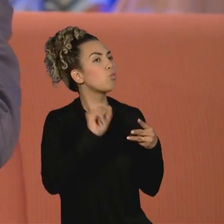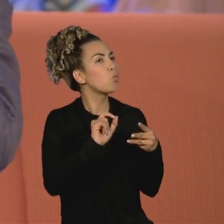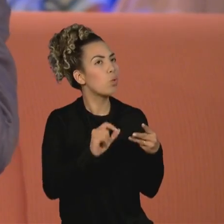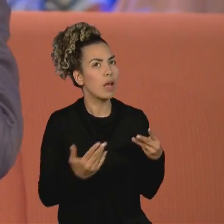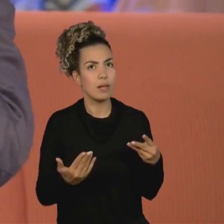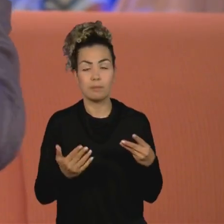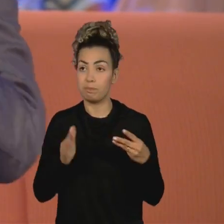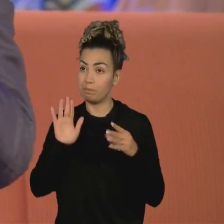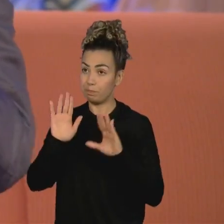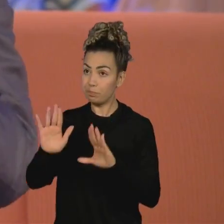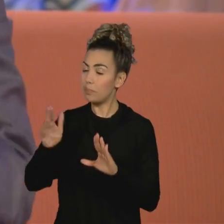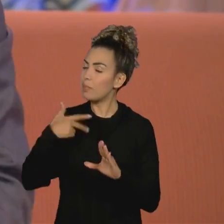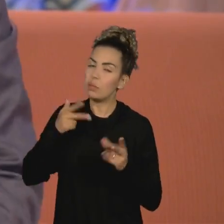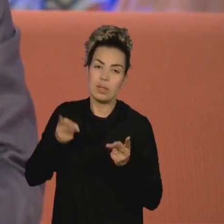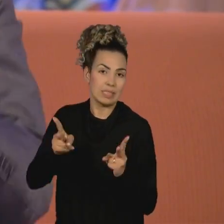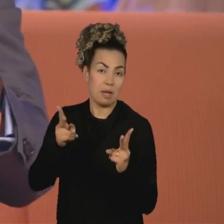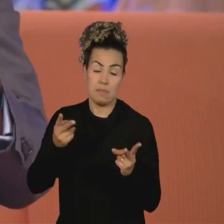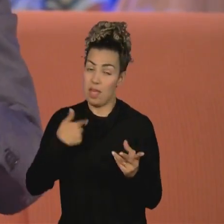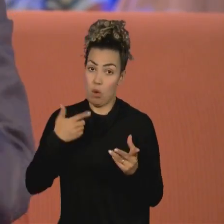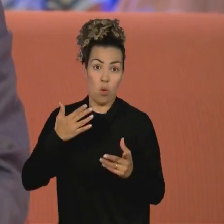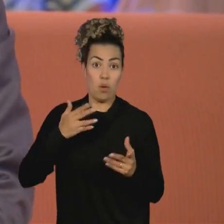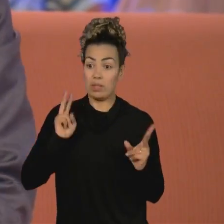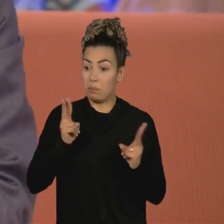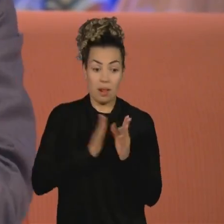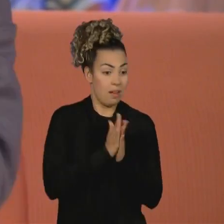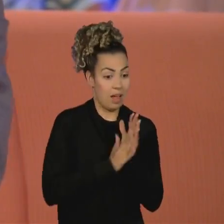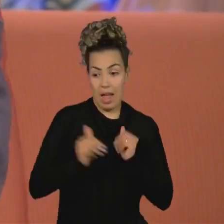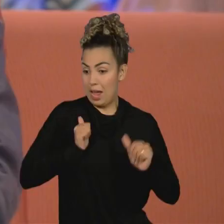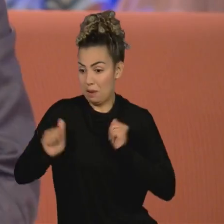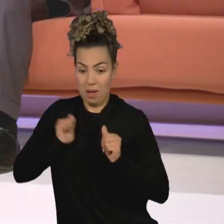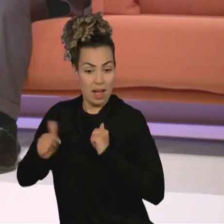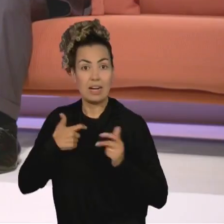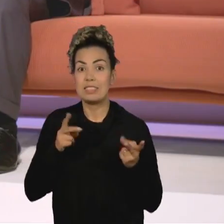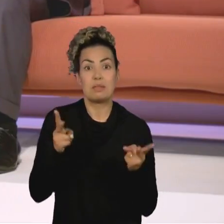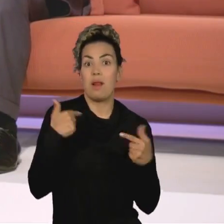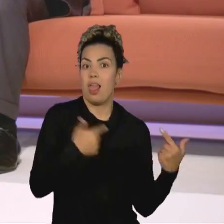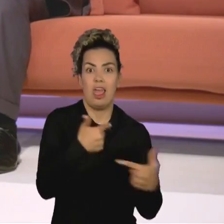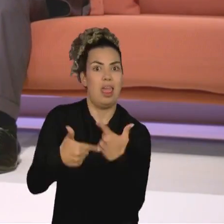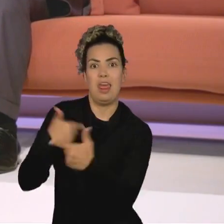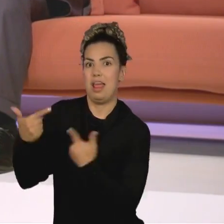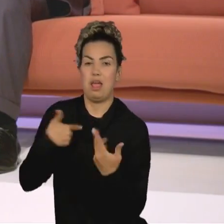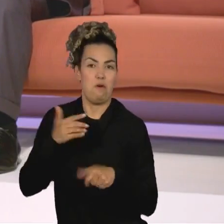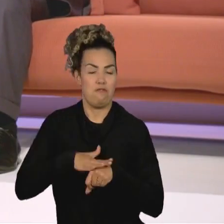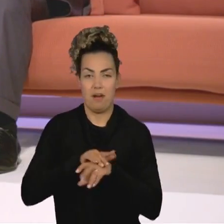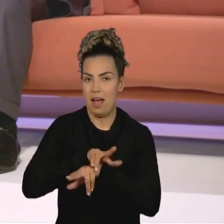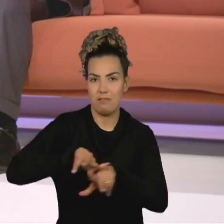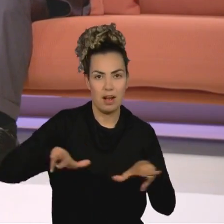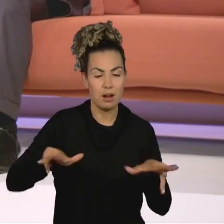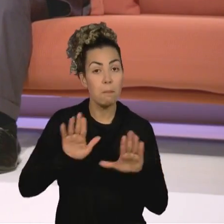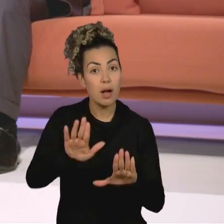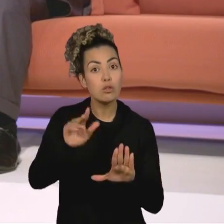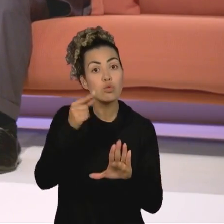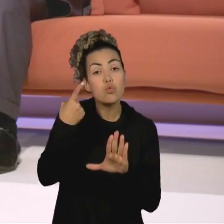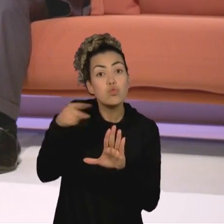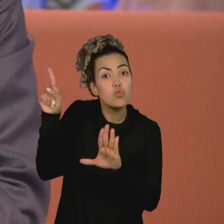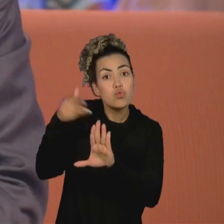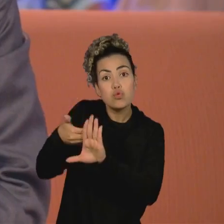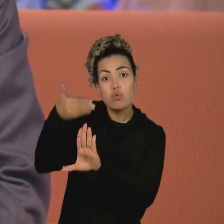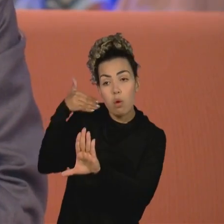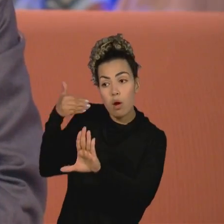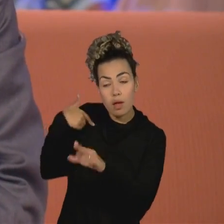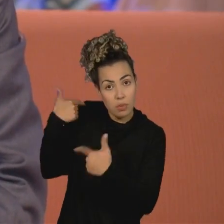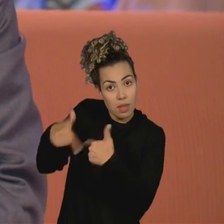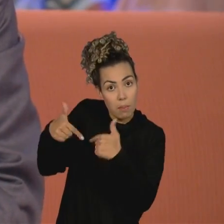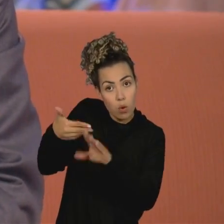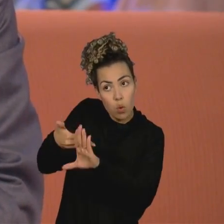de coisa, uma pessoa um pouco agitada, angustiada quase. Então, o último trabalho é esse Que é Ser Advogado, que eu acho que eu trouxe para você, que é o último que está